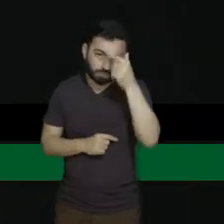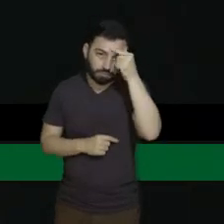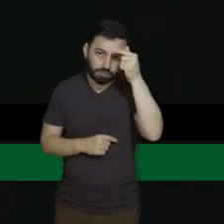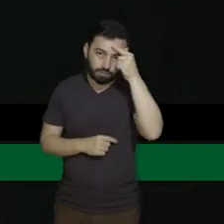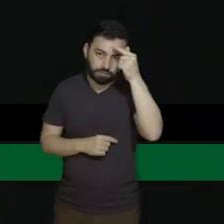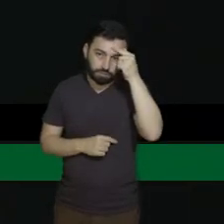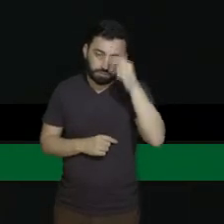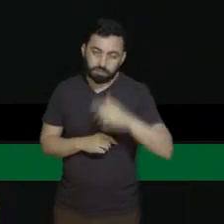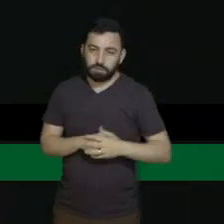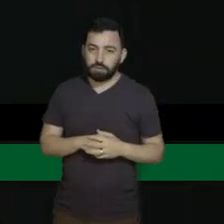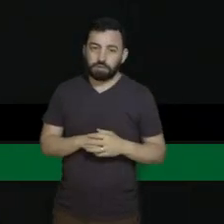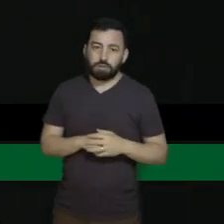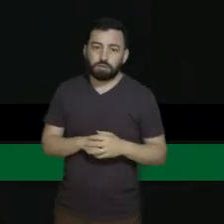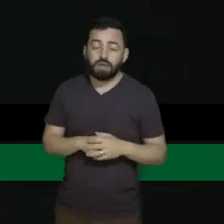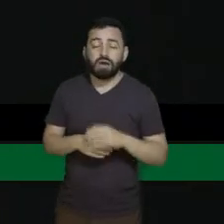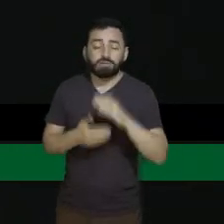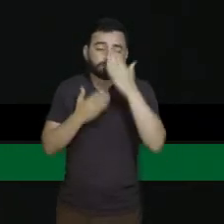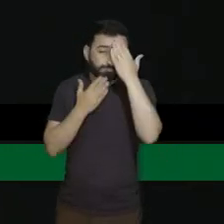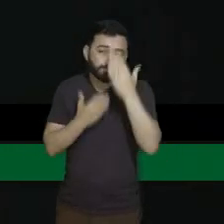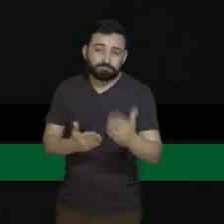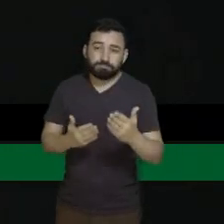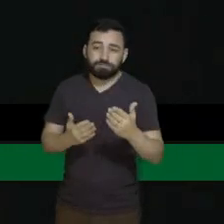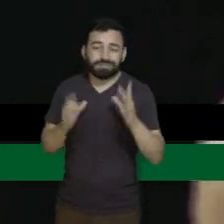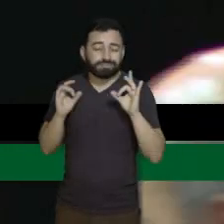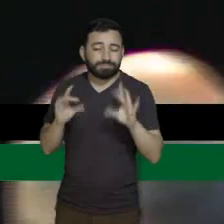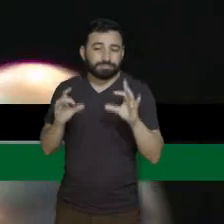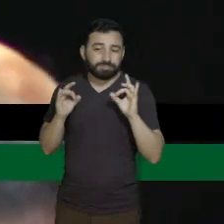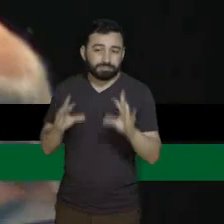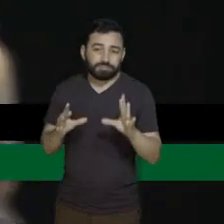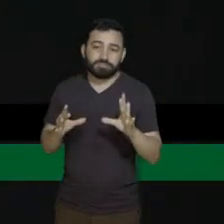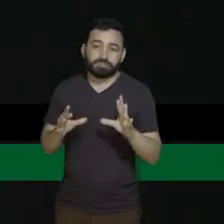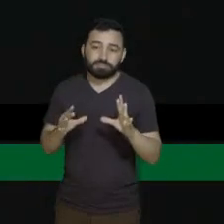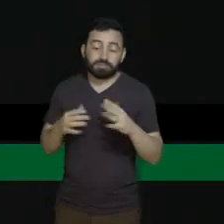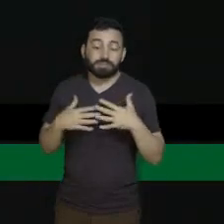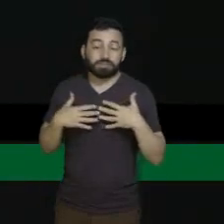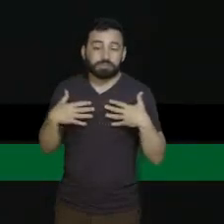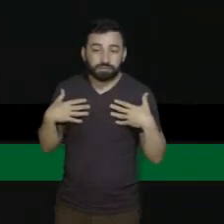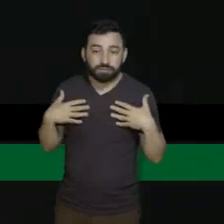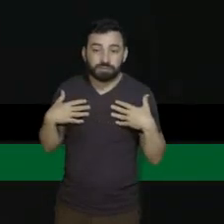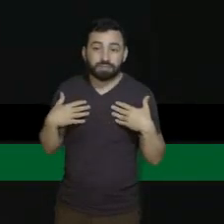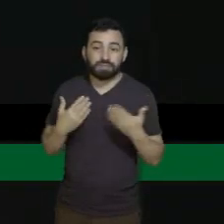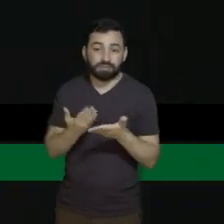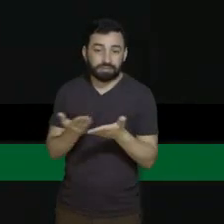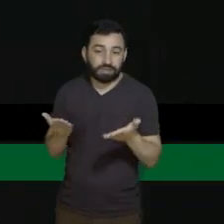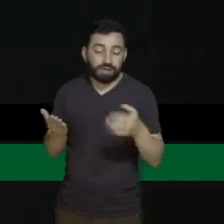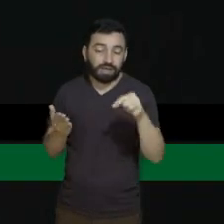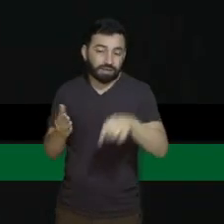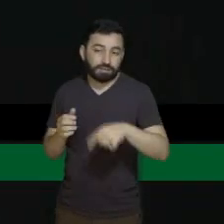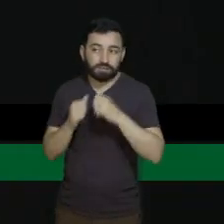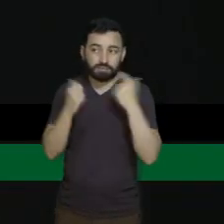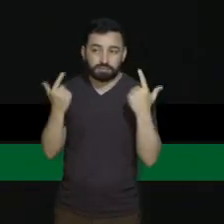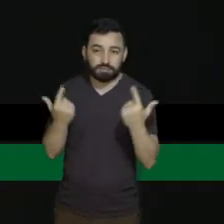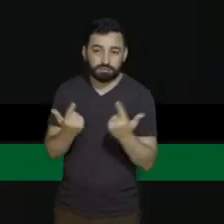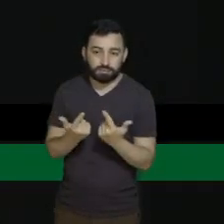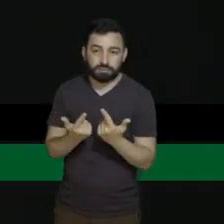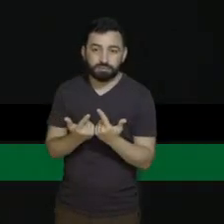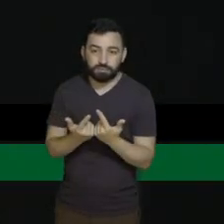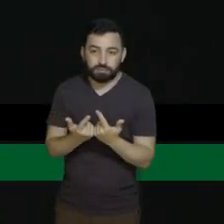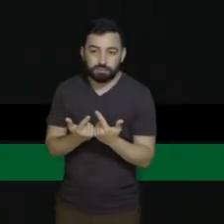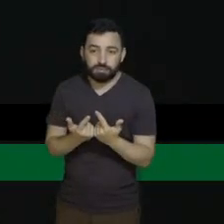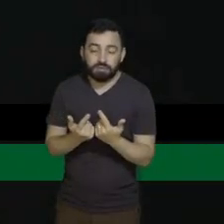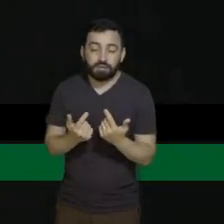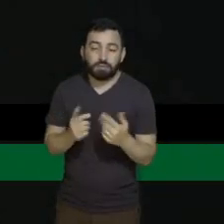UFFS um agradecimento muito especial pela homenagem realizada por esta Casa Legislativa por ocasião